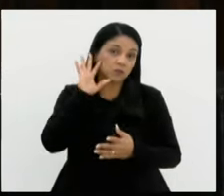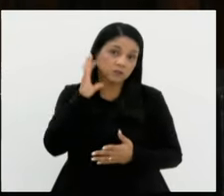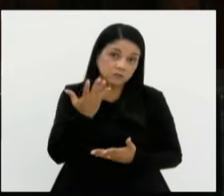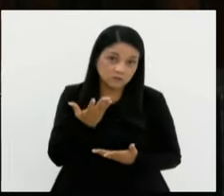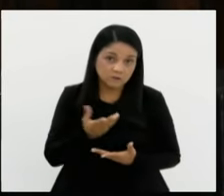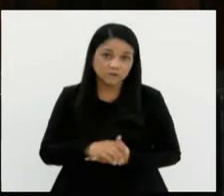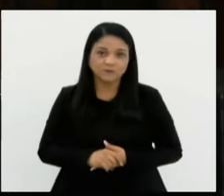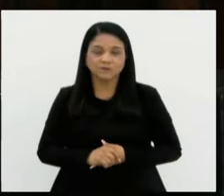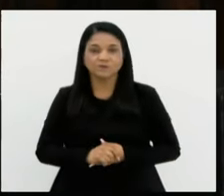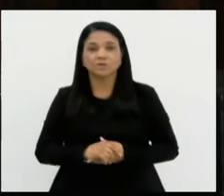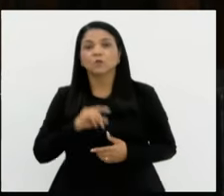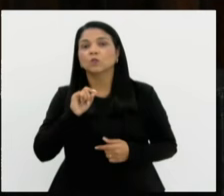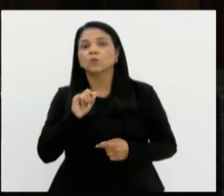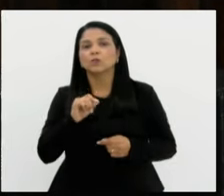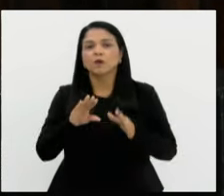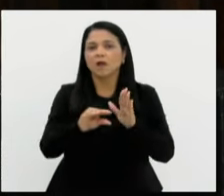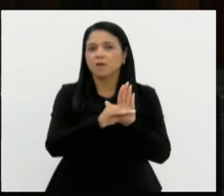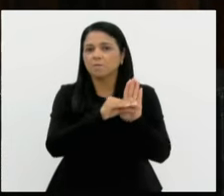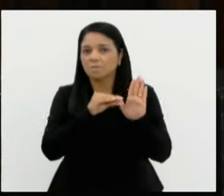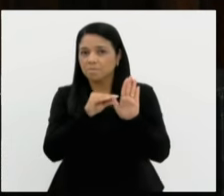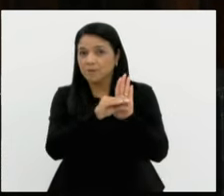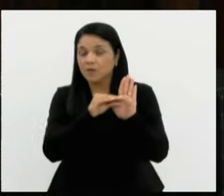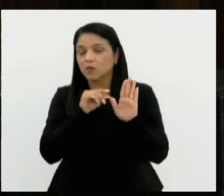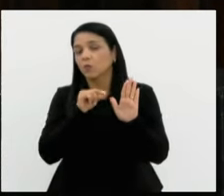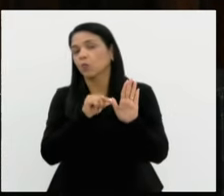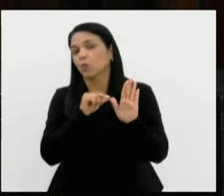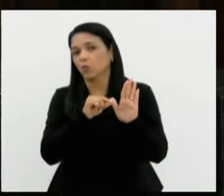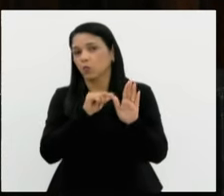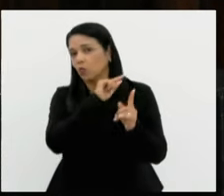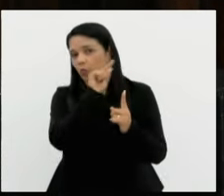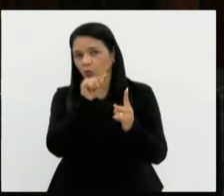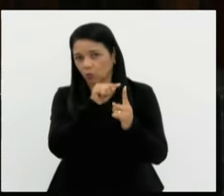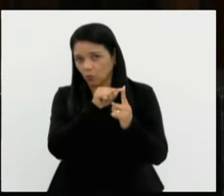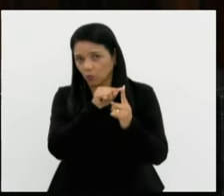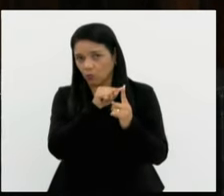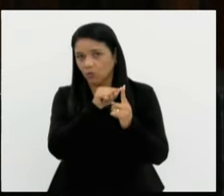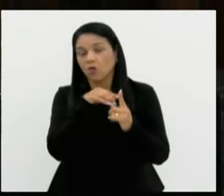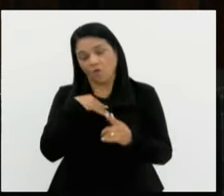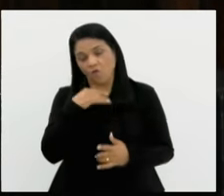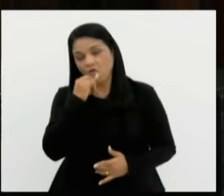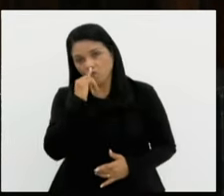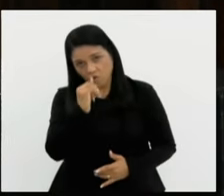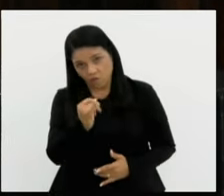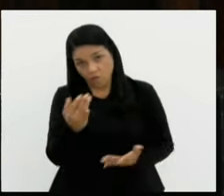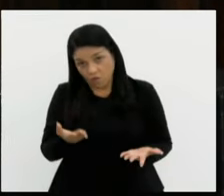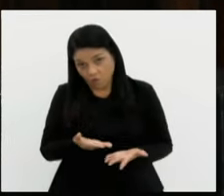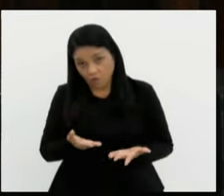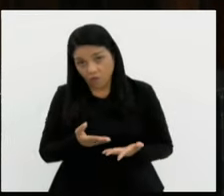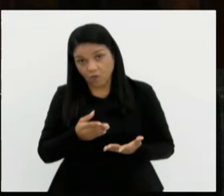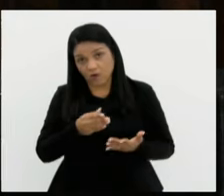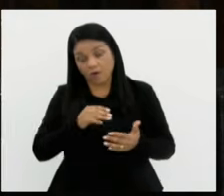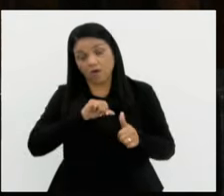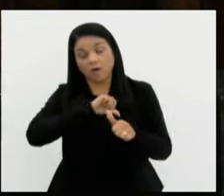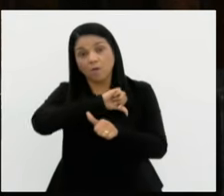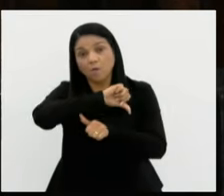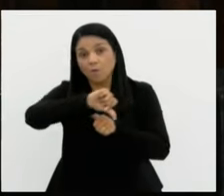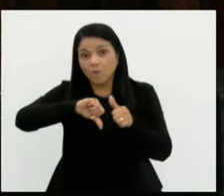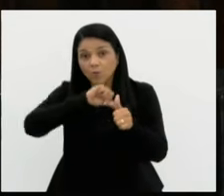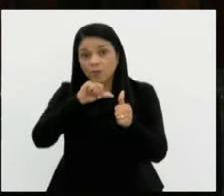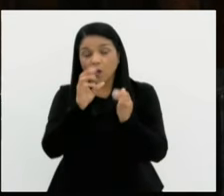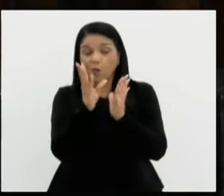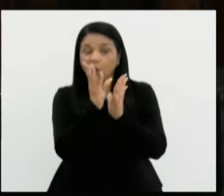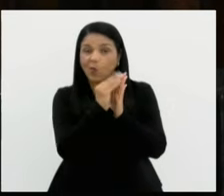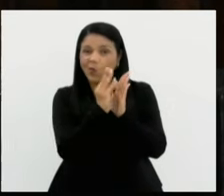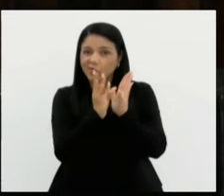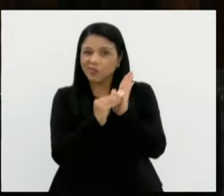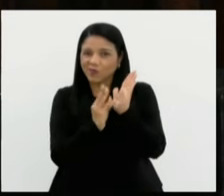O que se pretende com a emenda, e aí por isso que eu falei que falaria hoje, é alterar o conteúdo da decisão